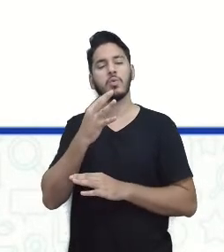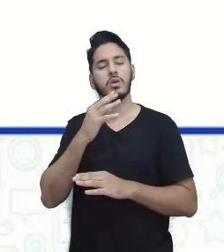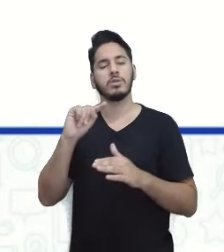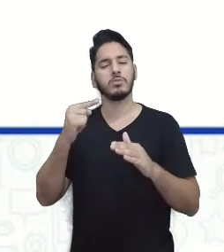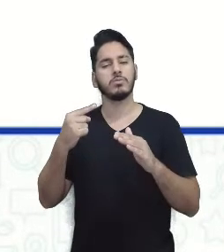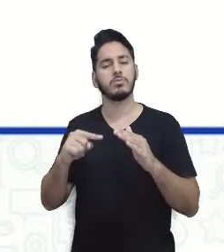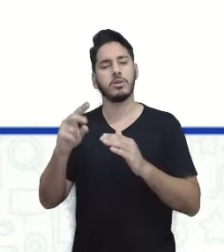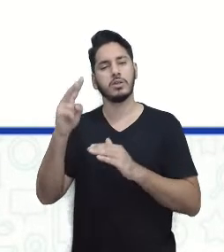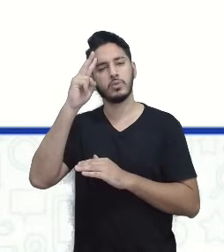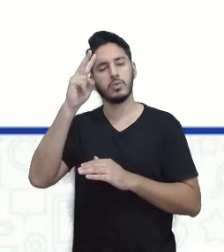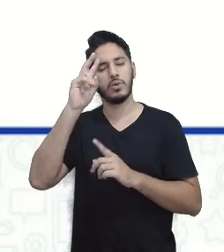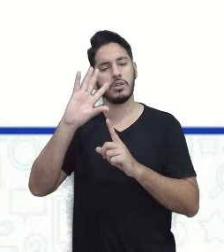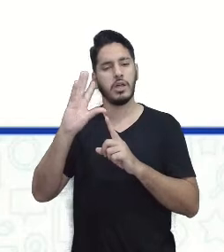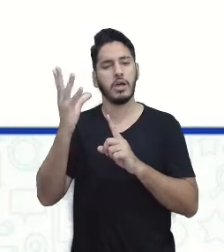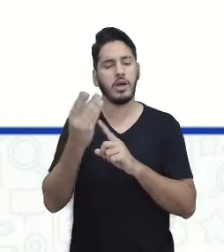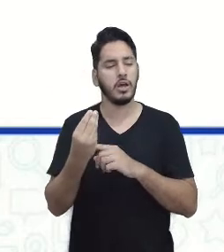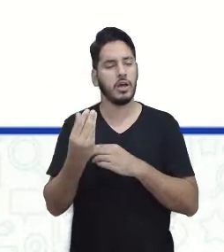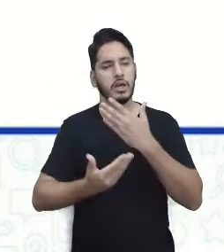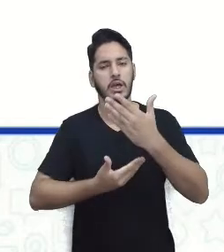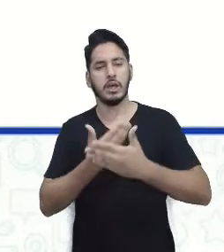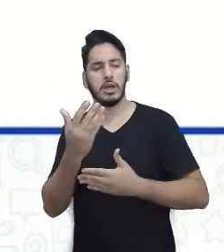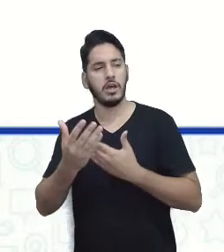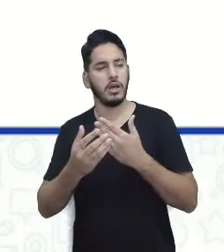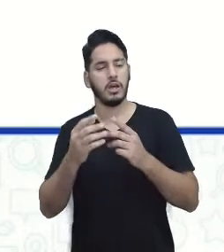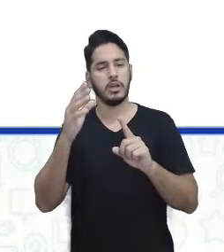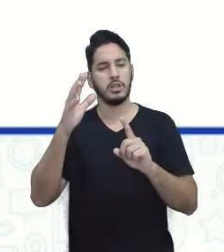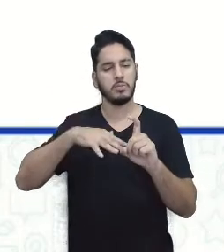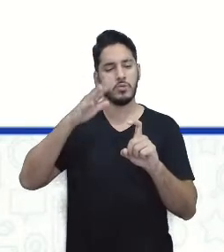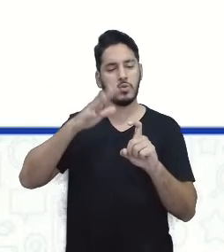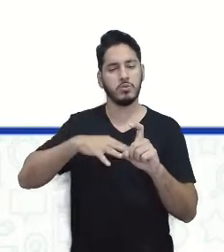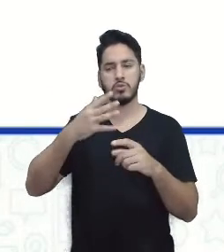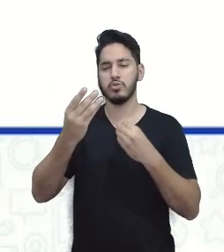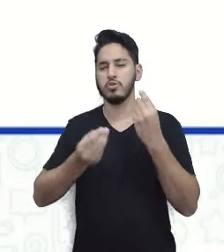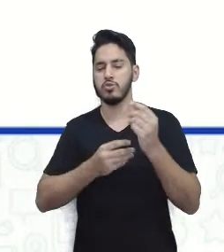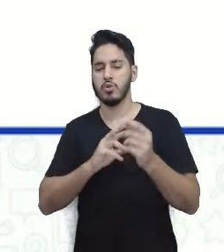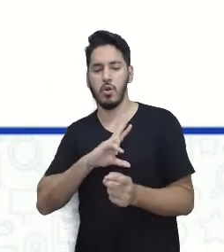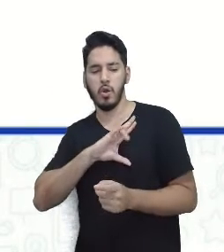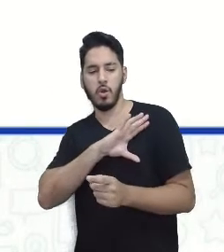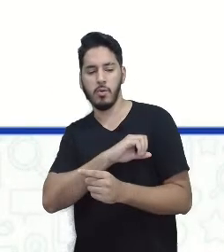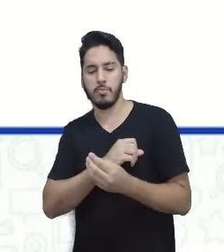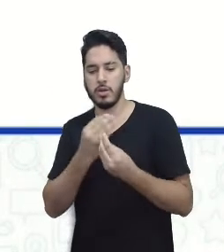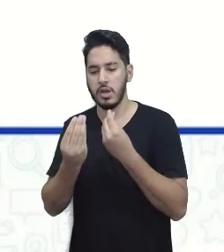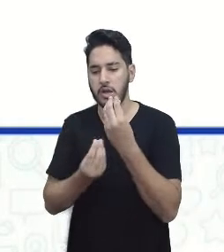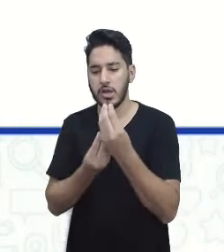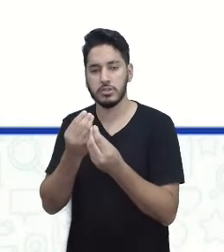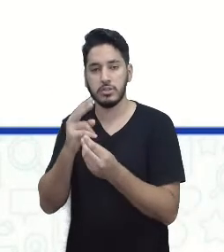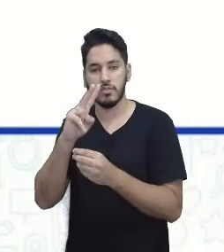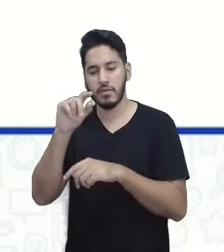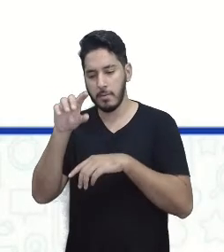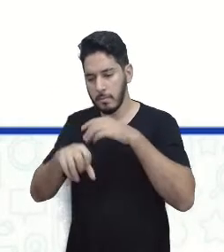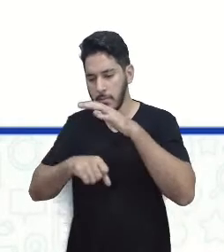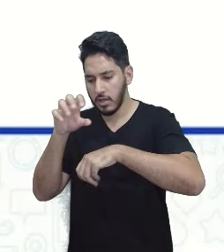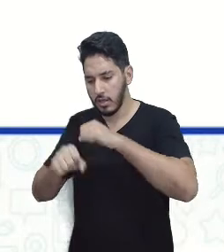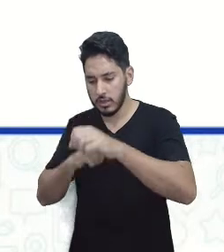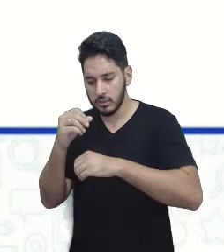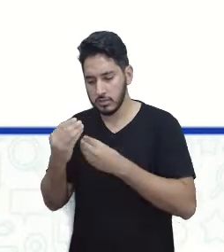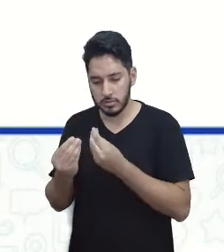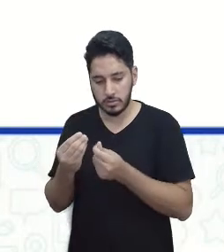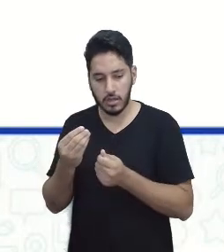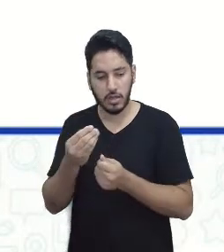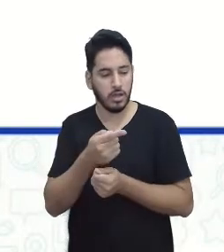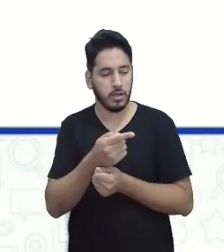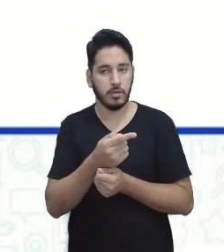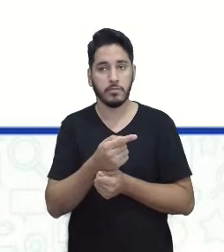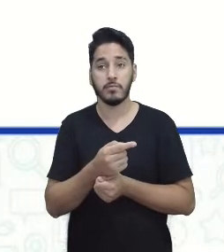profundamente a história da arte, a história da mitologia, o romance. Então ele vai buscar mais elementos para enriquecer.